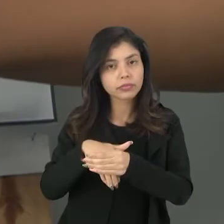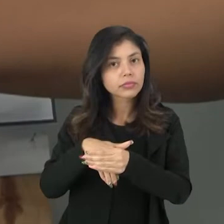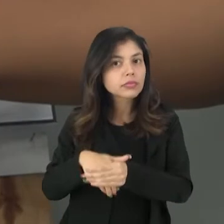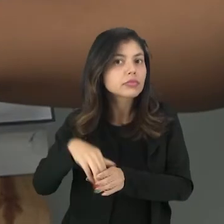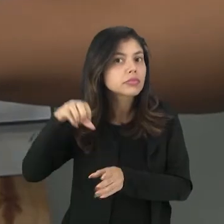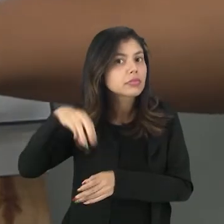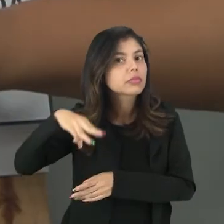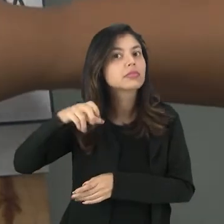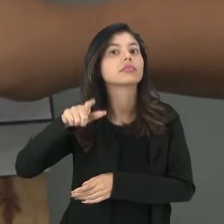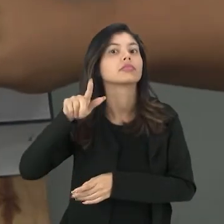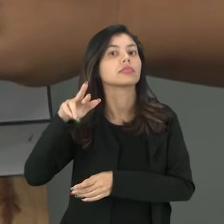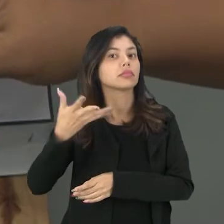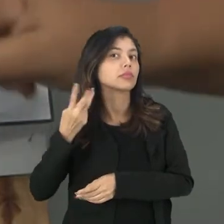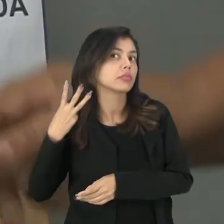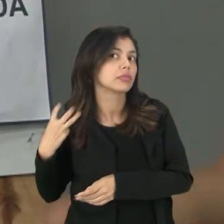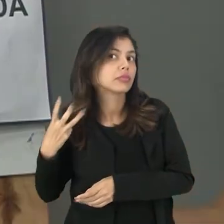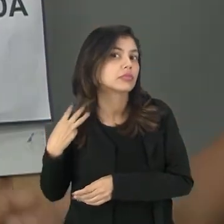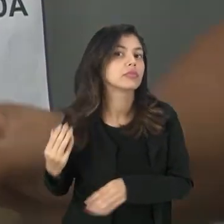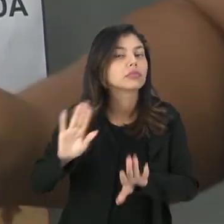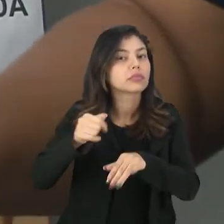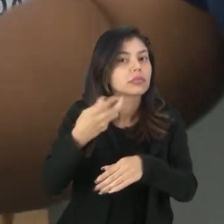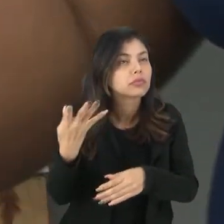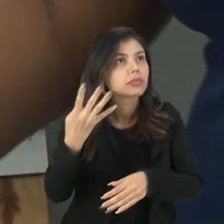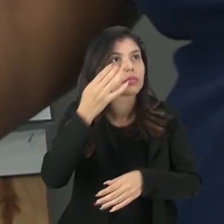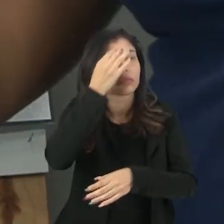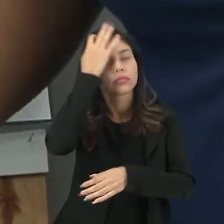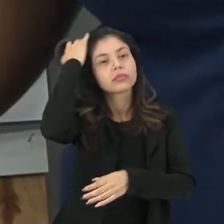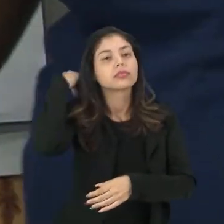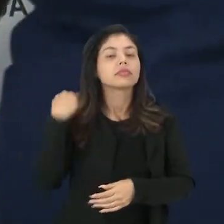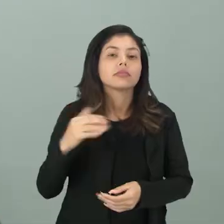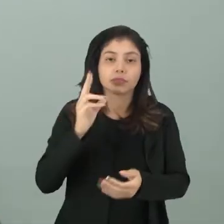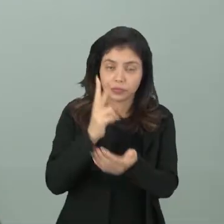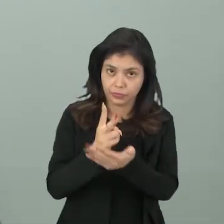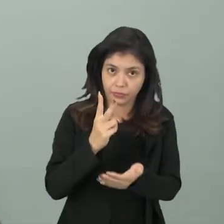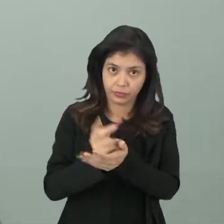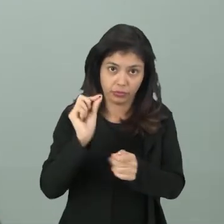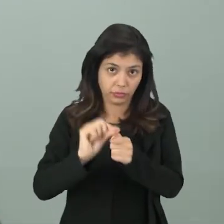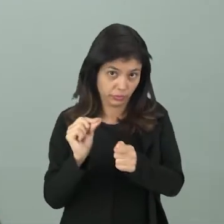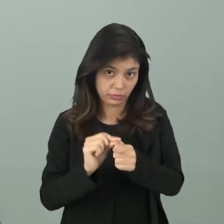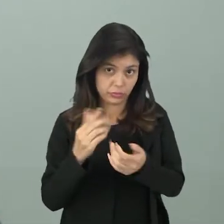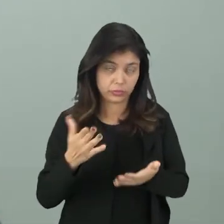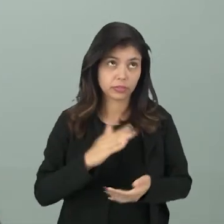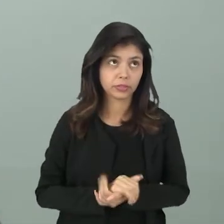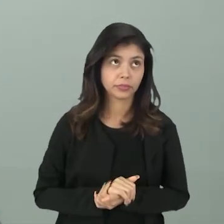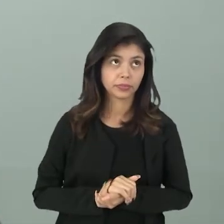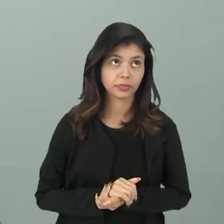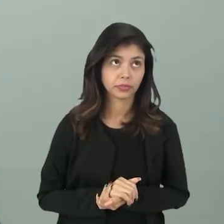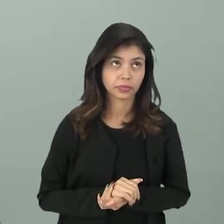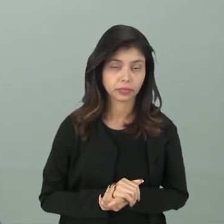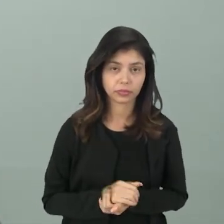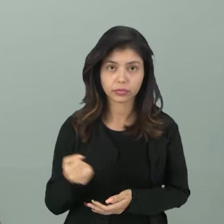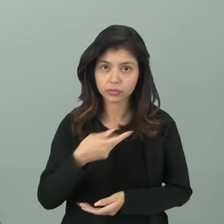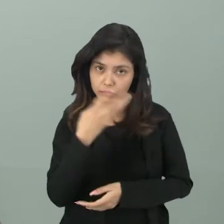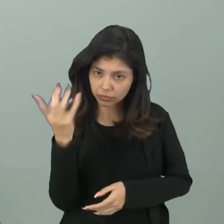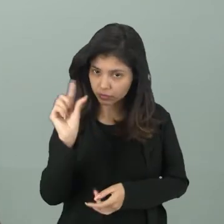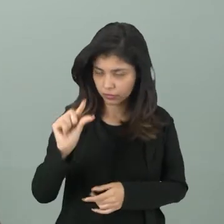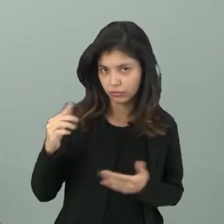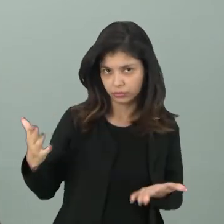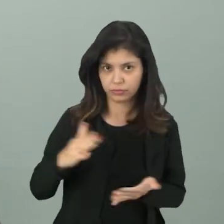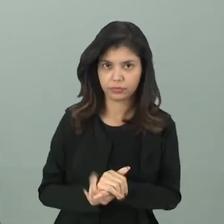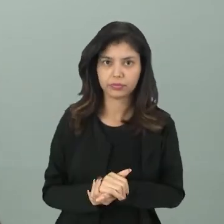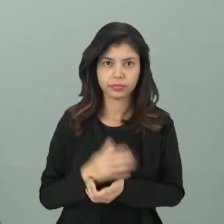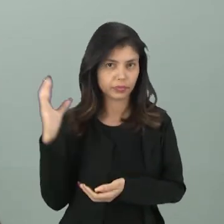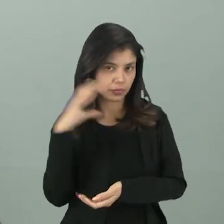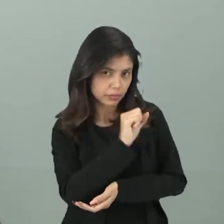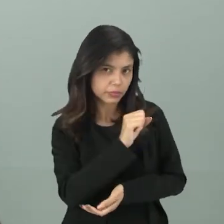da Magali? Então, vamos também fazer no concreto. Já que são quantidades pequenas, vai